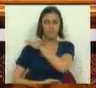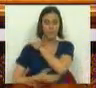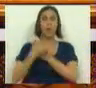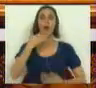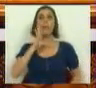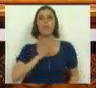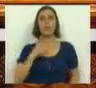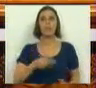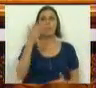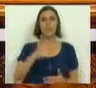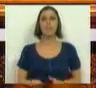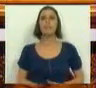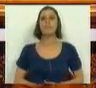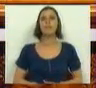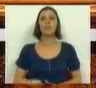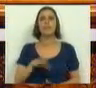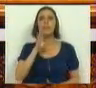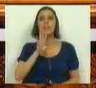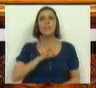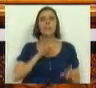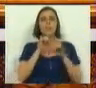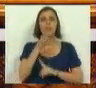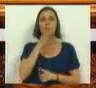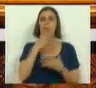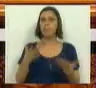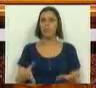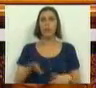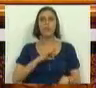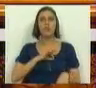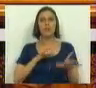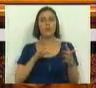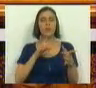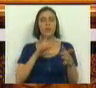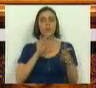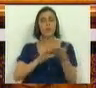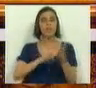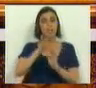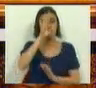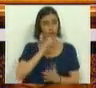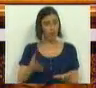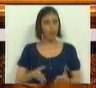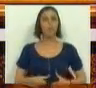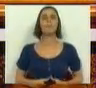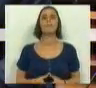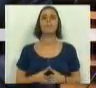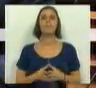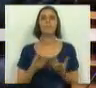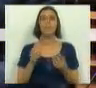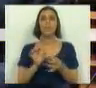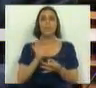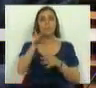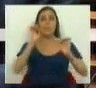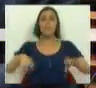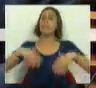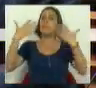Obrigado, Sra. Presidente, Sras. e Srs. Deputados, Sra. e Sra. Secretária de Estado. Uma nota